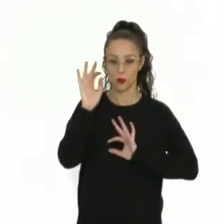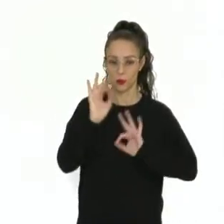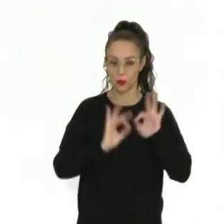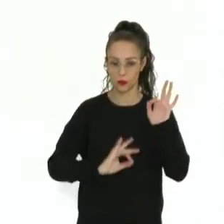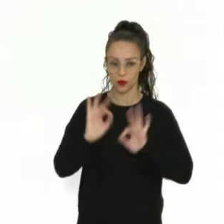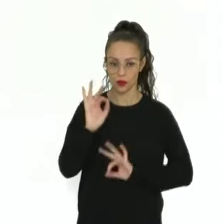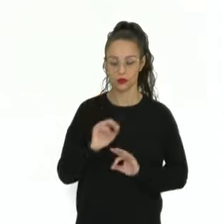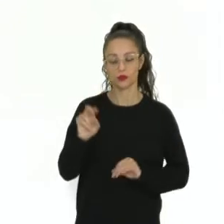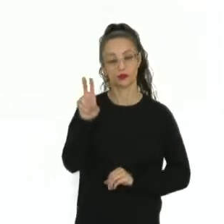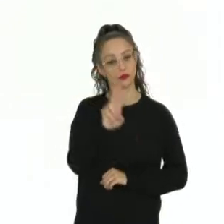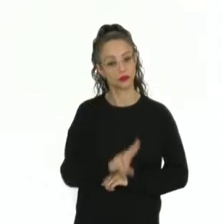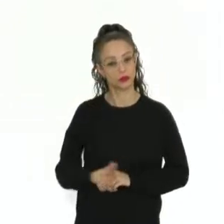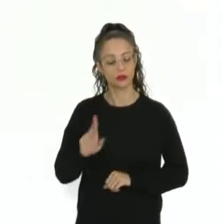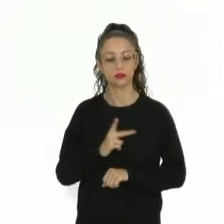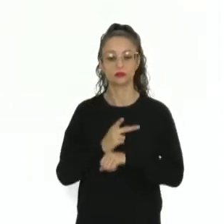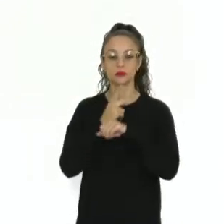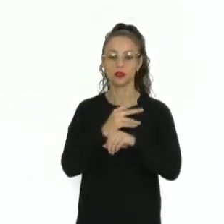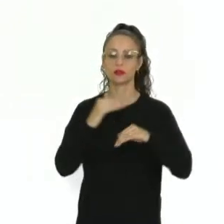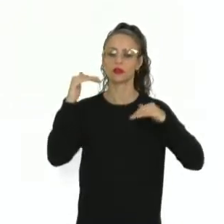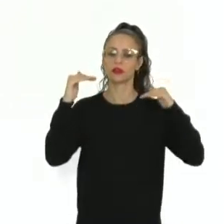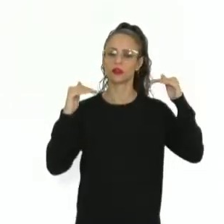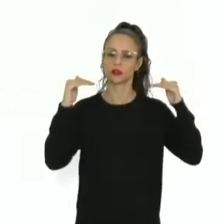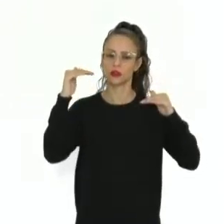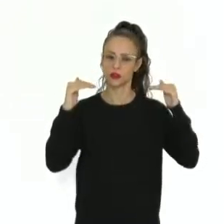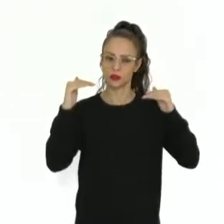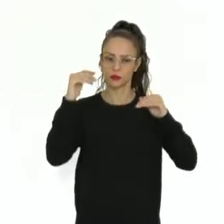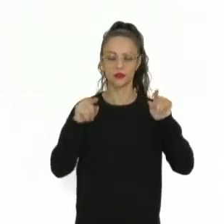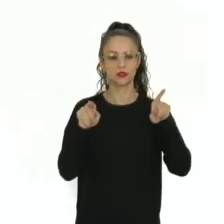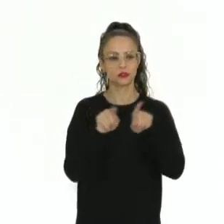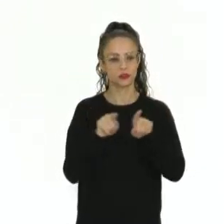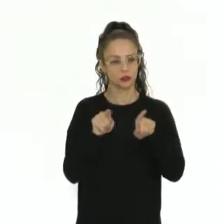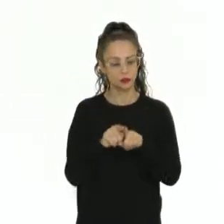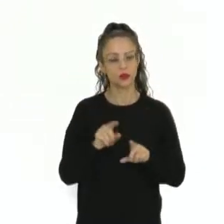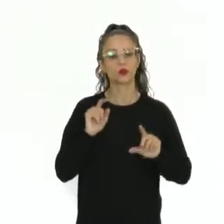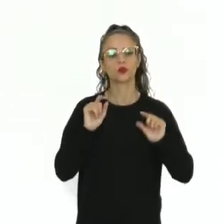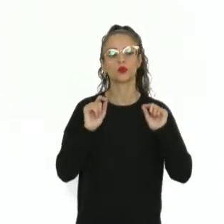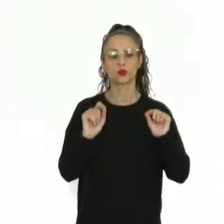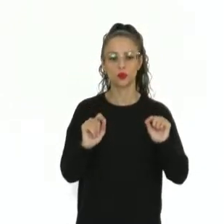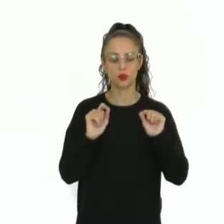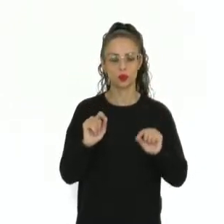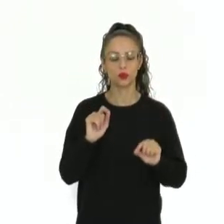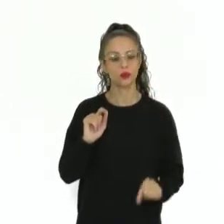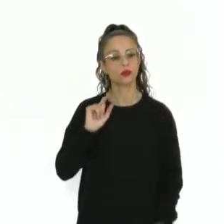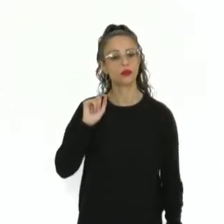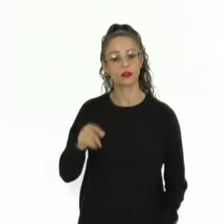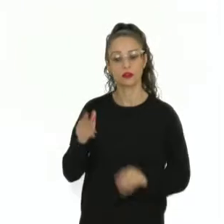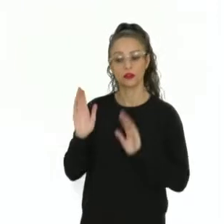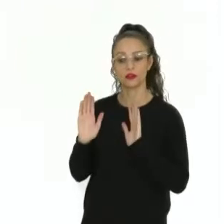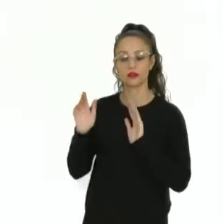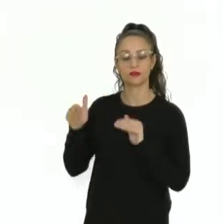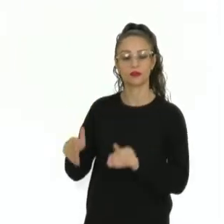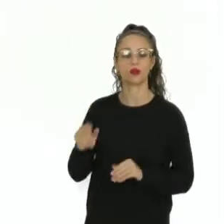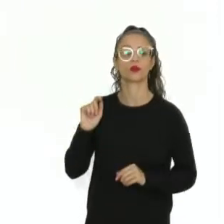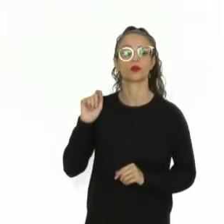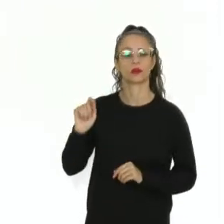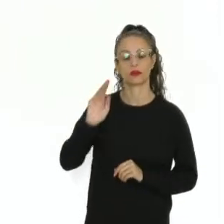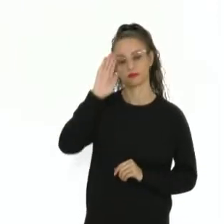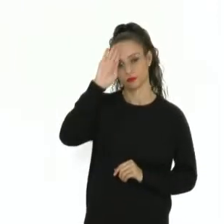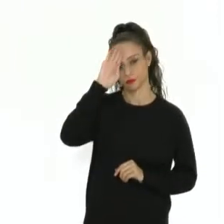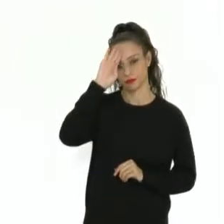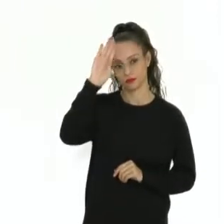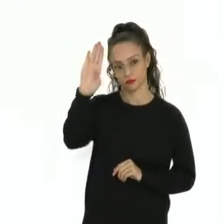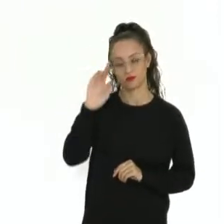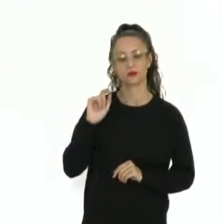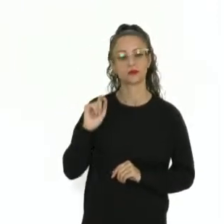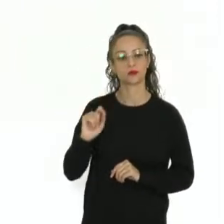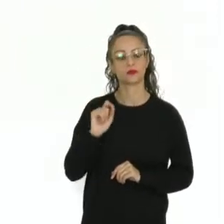organizadas e utilizadas na busca pelo equilíbrio e, consequentemente, seus enfoques concentram-se